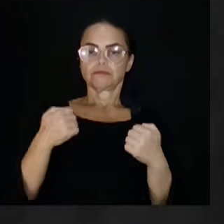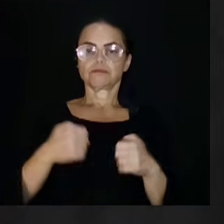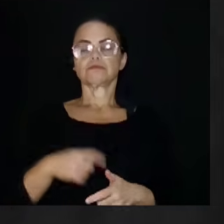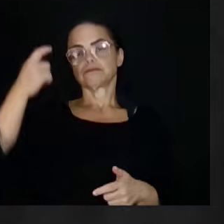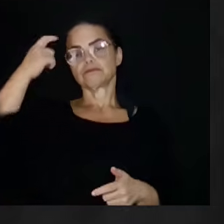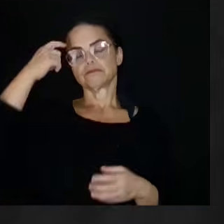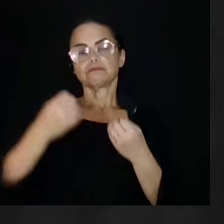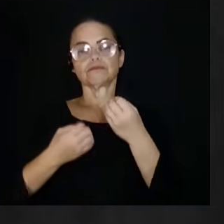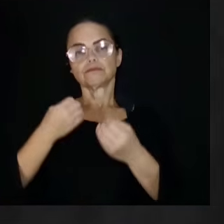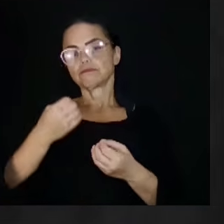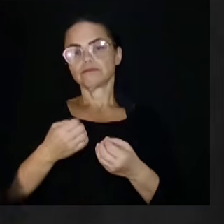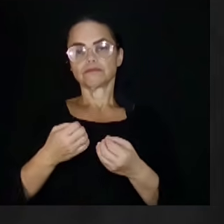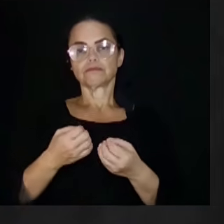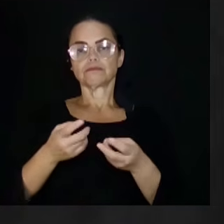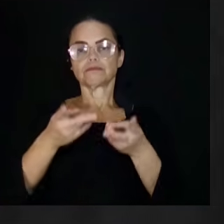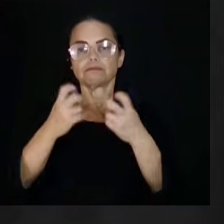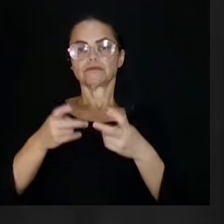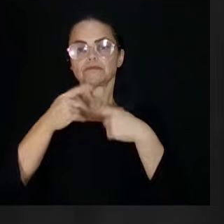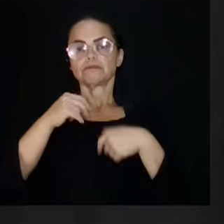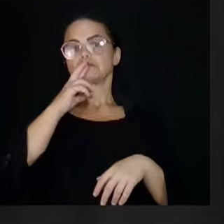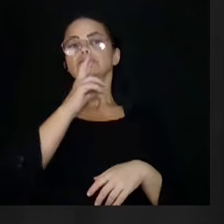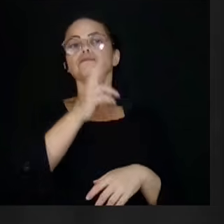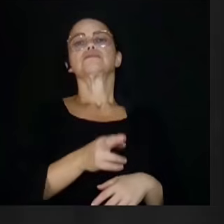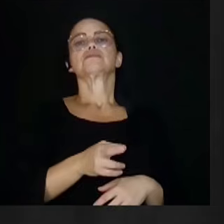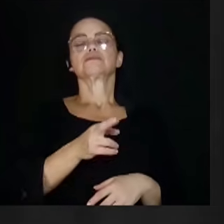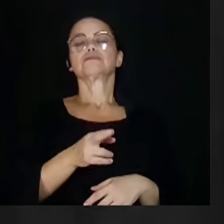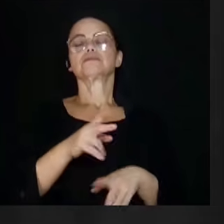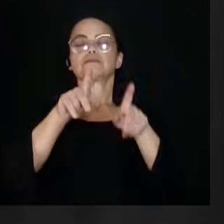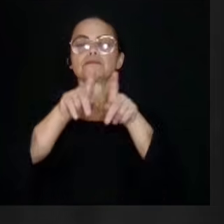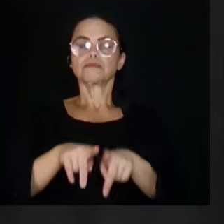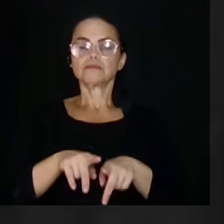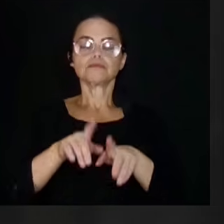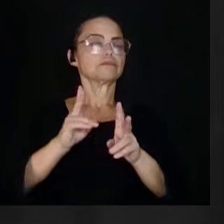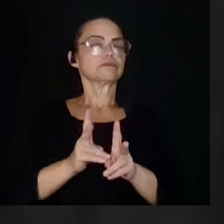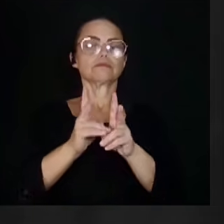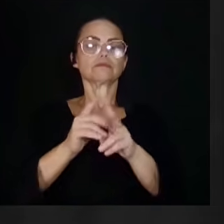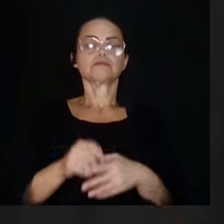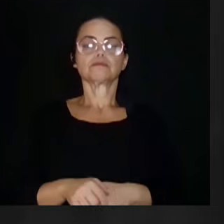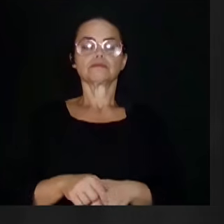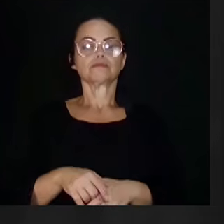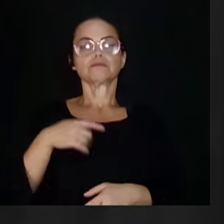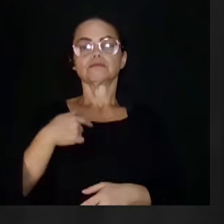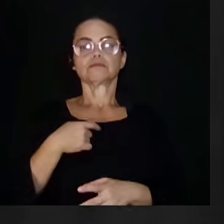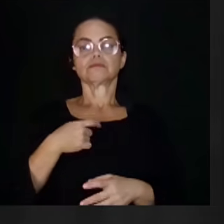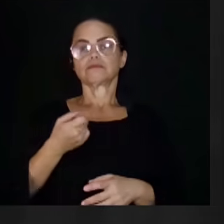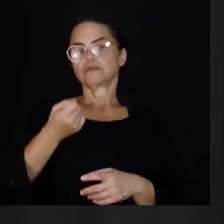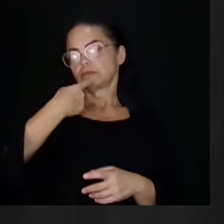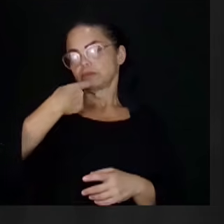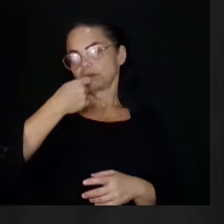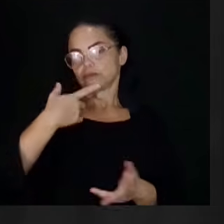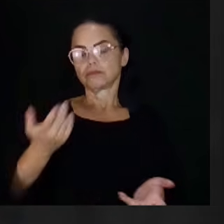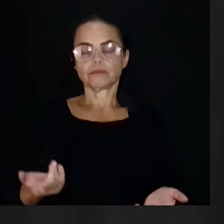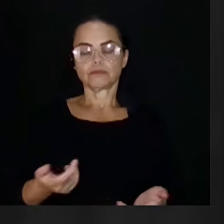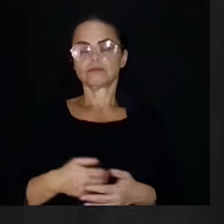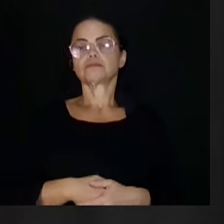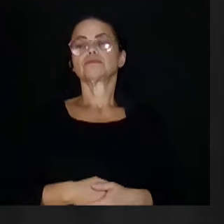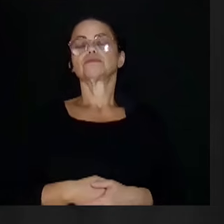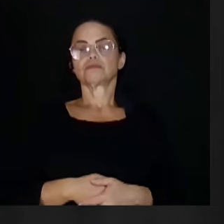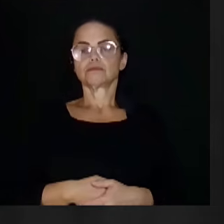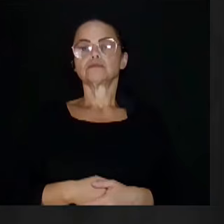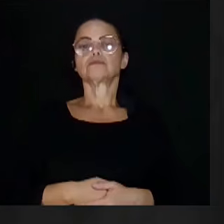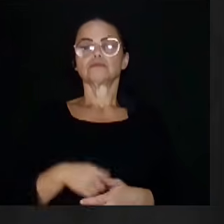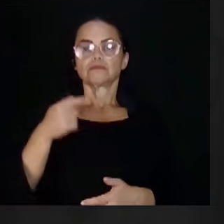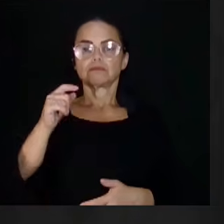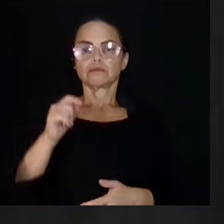e dar uma resposta para essa população, e nem sempre a resposta é uma medicação, né? E aí a gente começa a